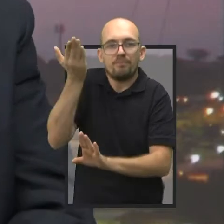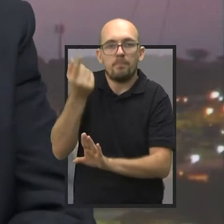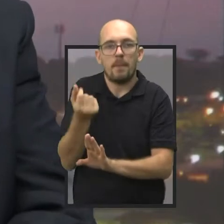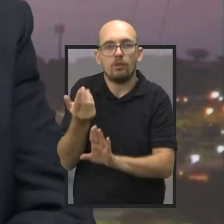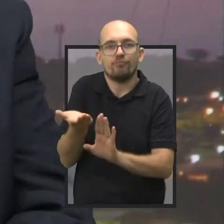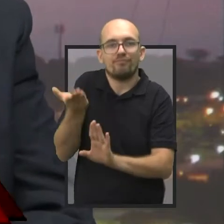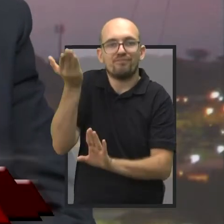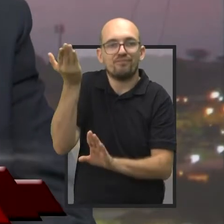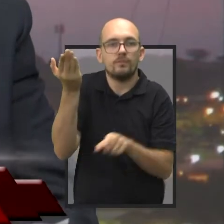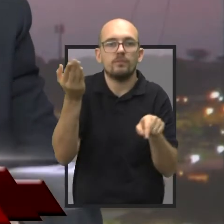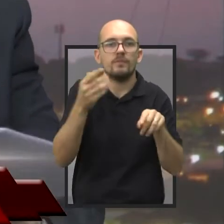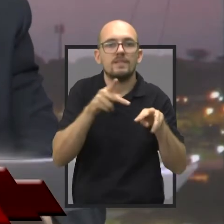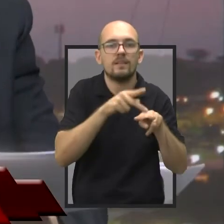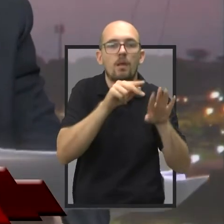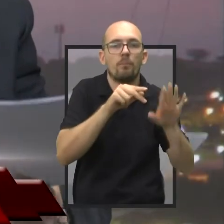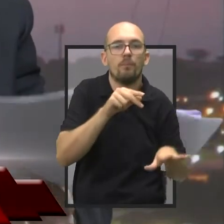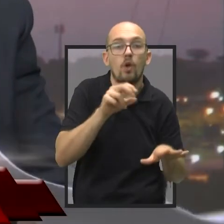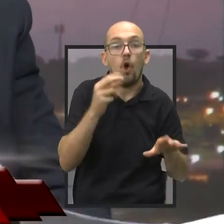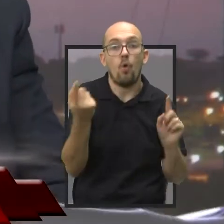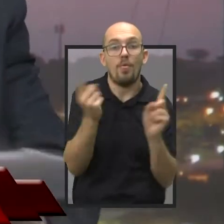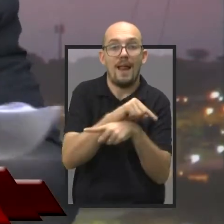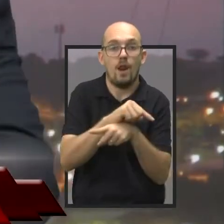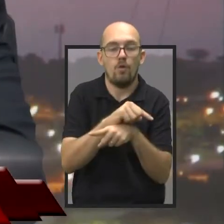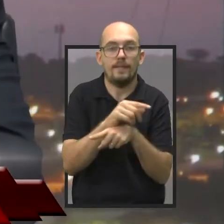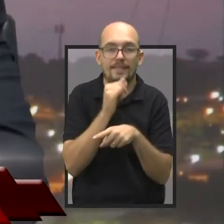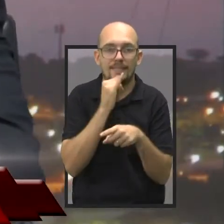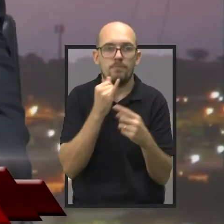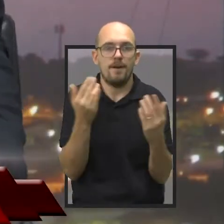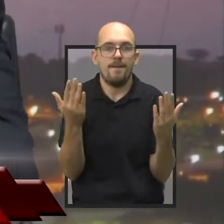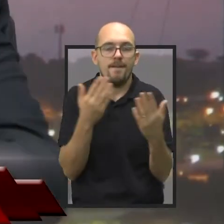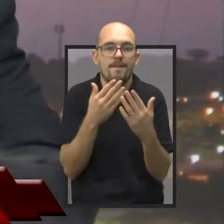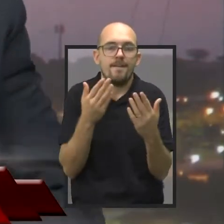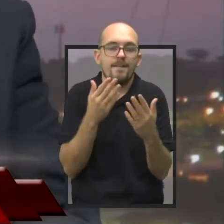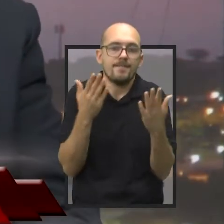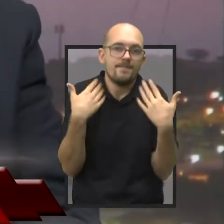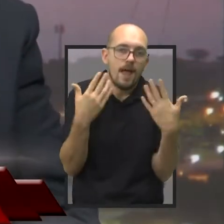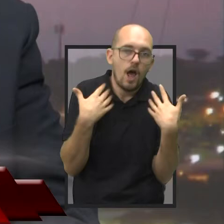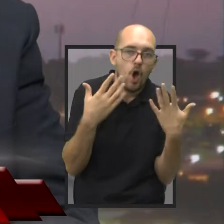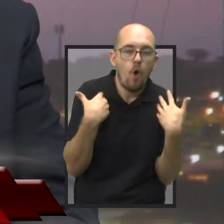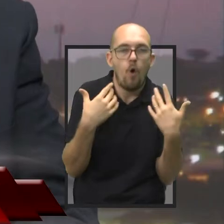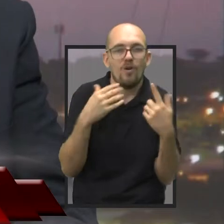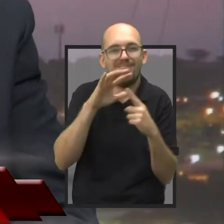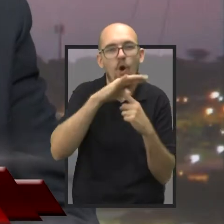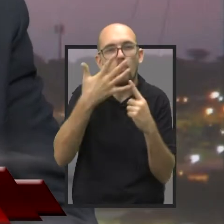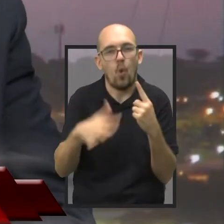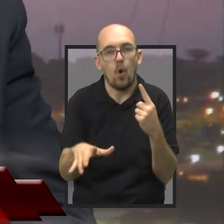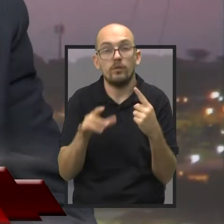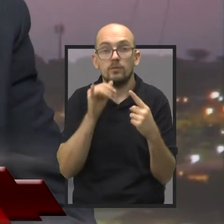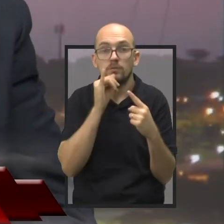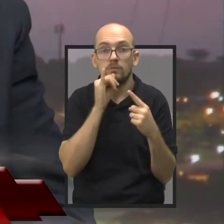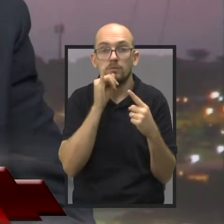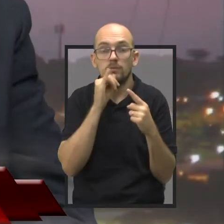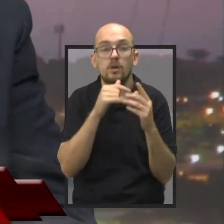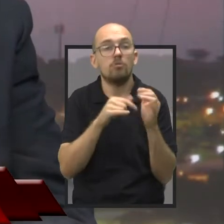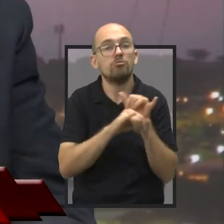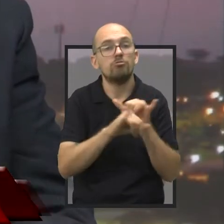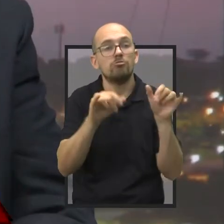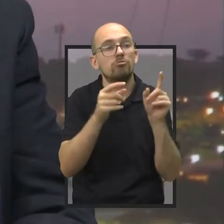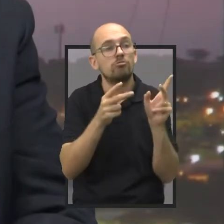se trocando a estação do verão, né, outono e inverno, já estão lançando os